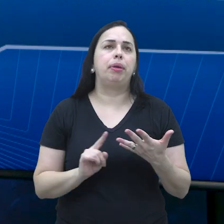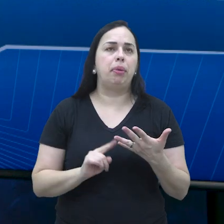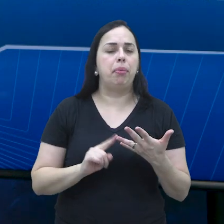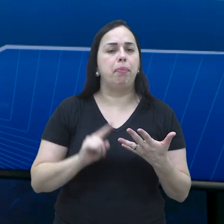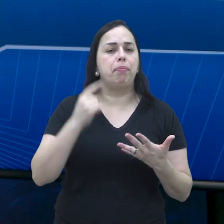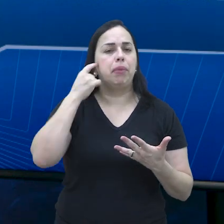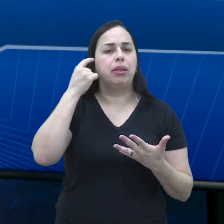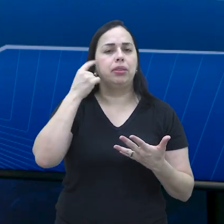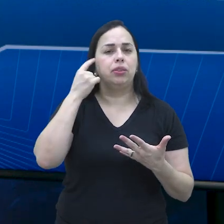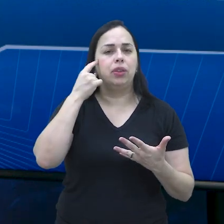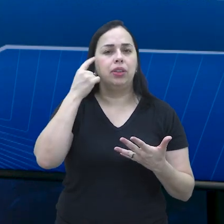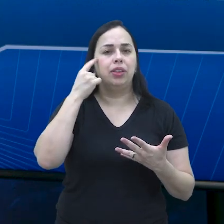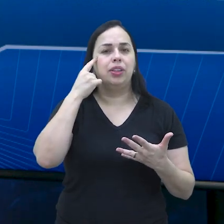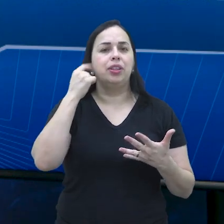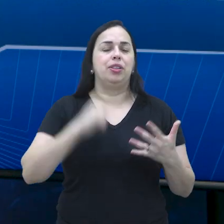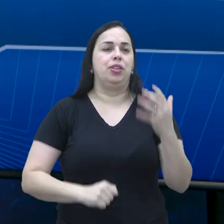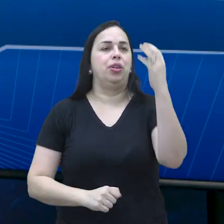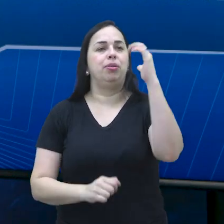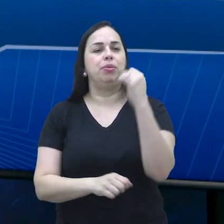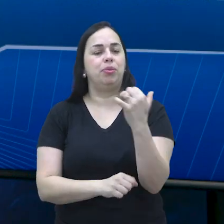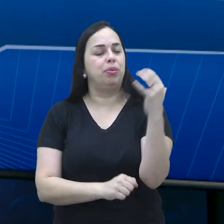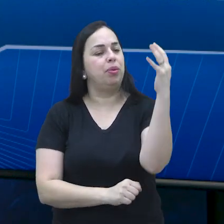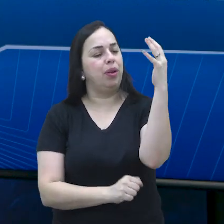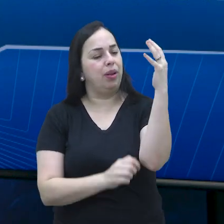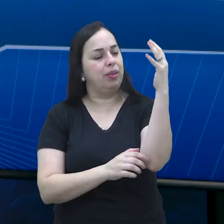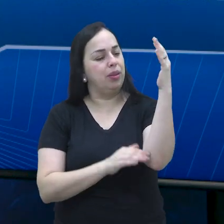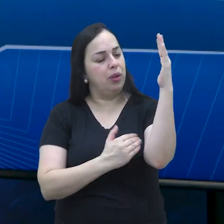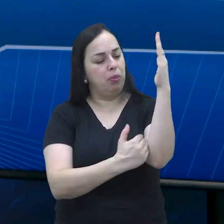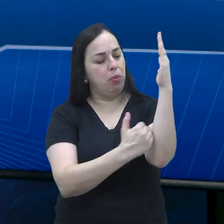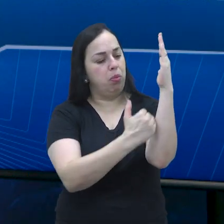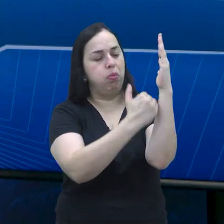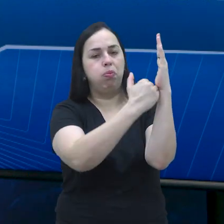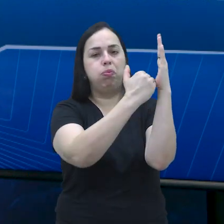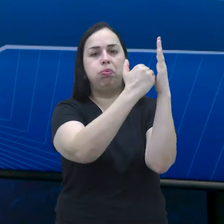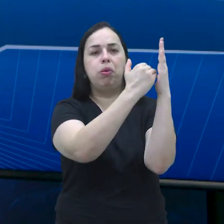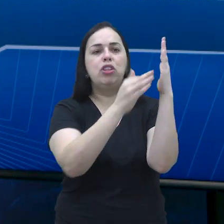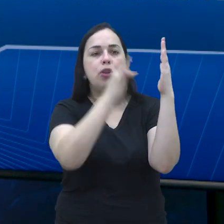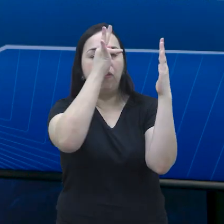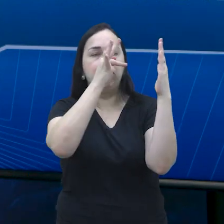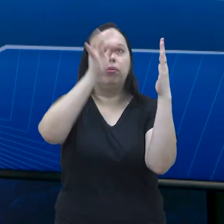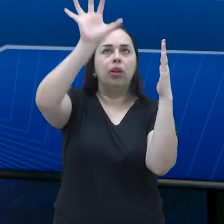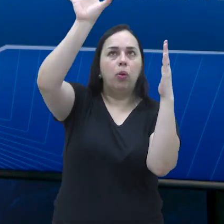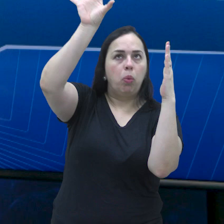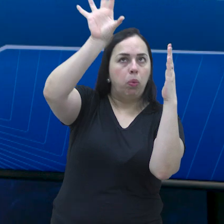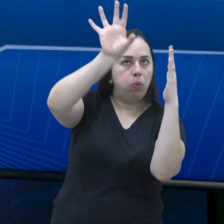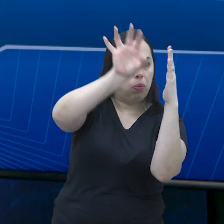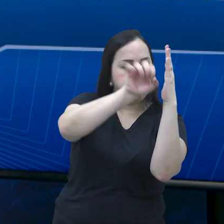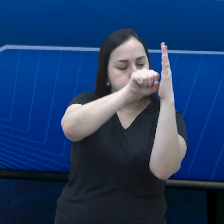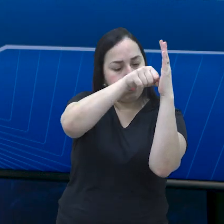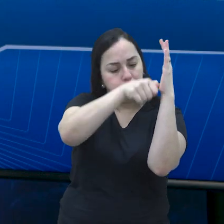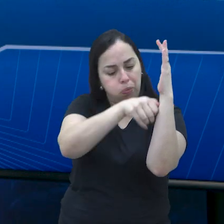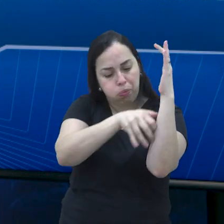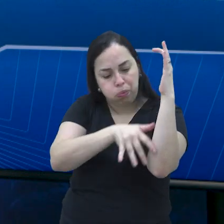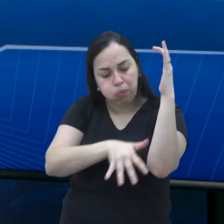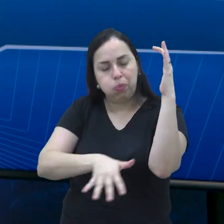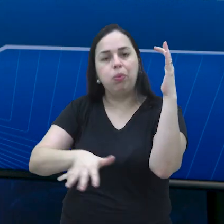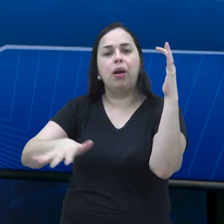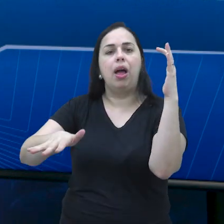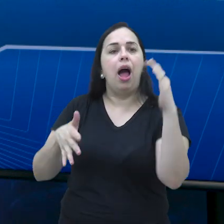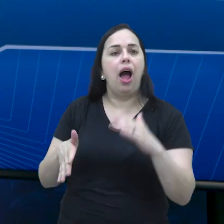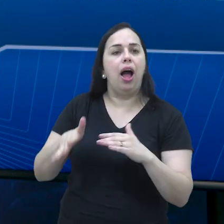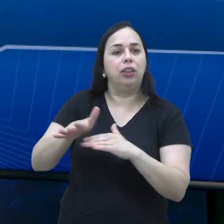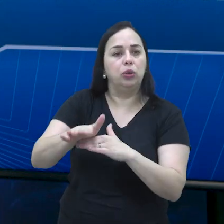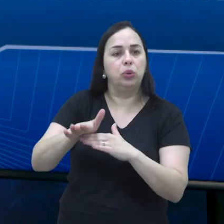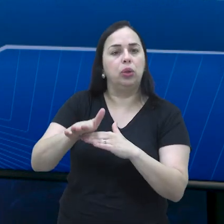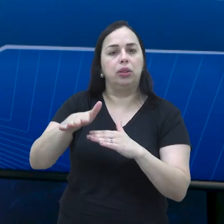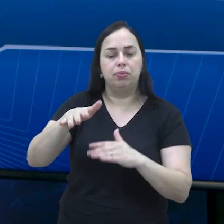soluções também, por exemplo, como jardins de chuva, né, que todas essas estruturas, né, esses sistemas de drenagem natural, eles